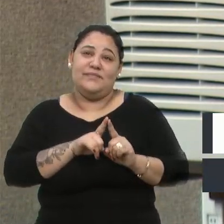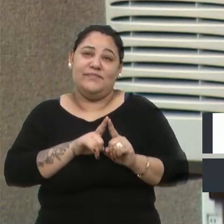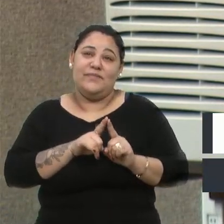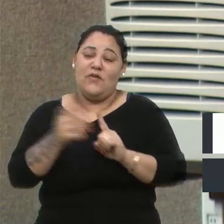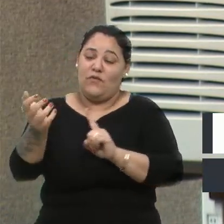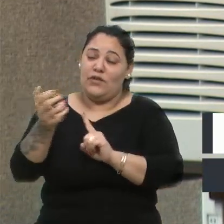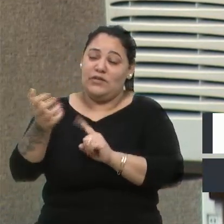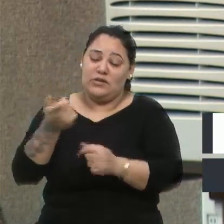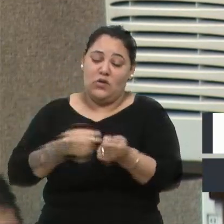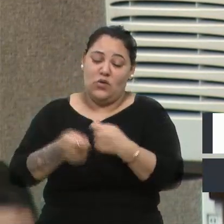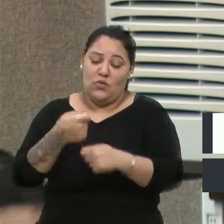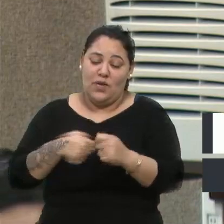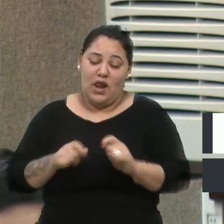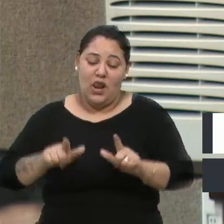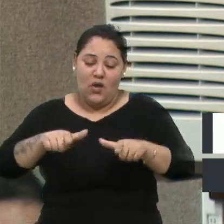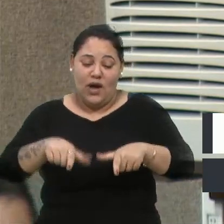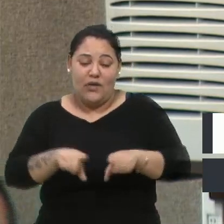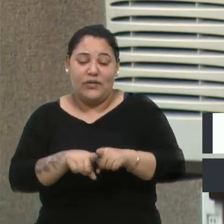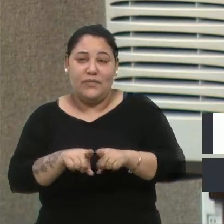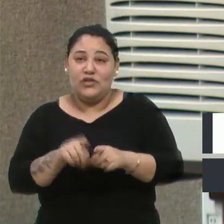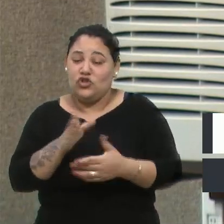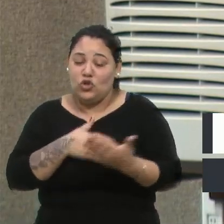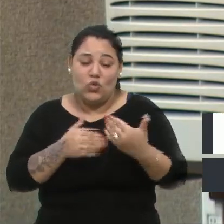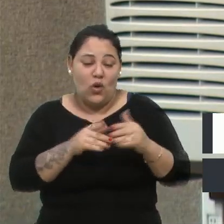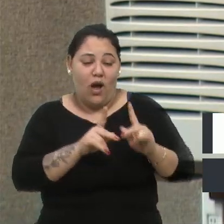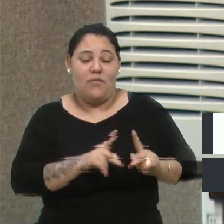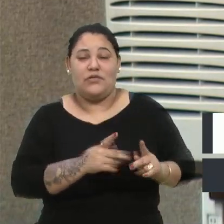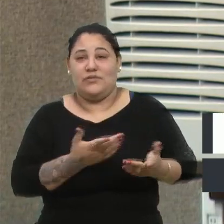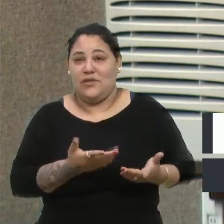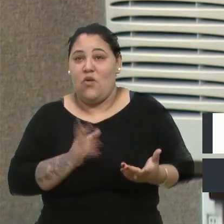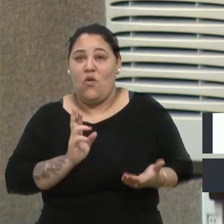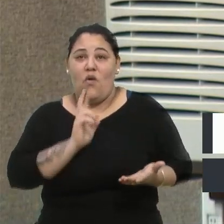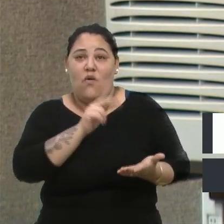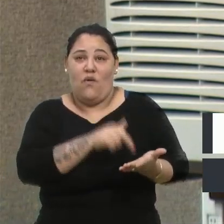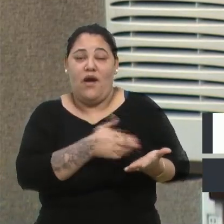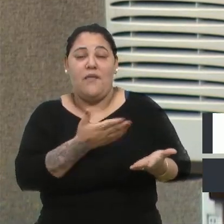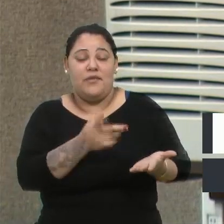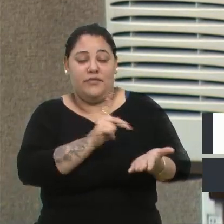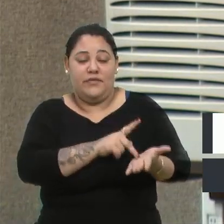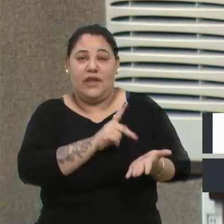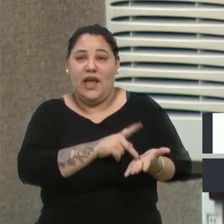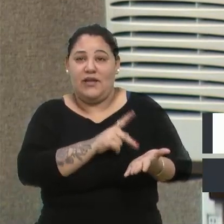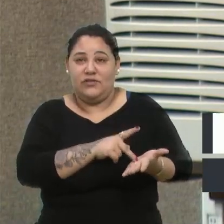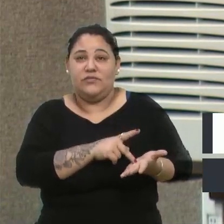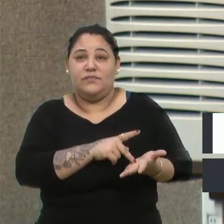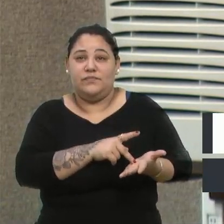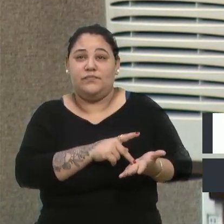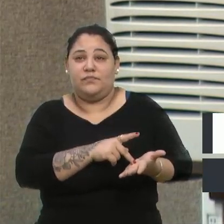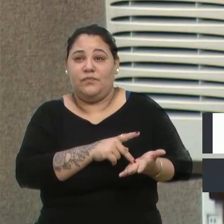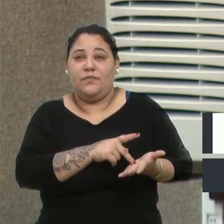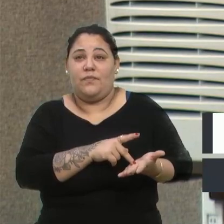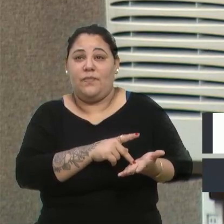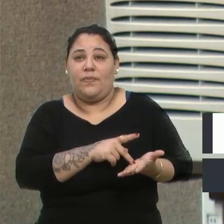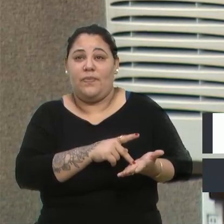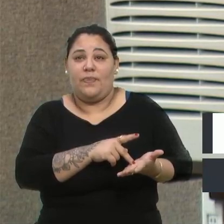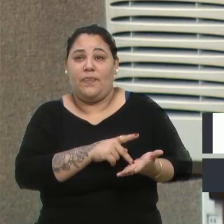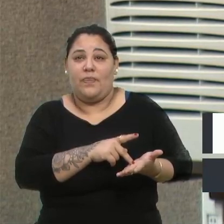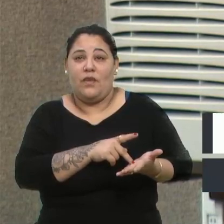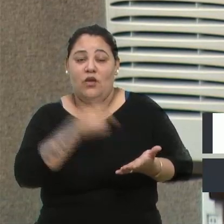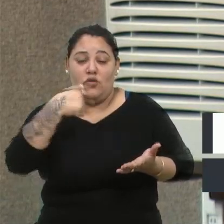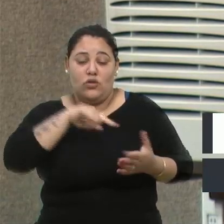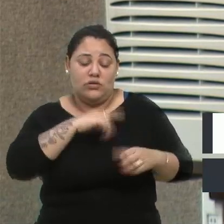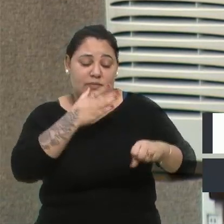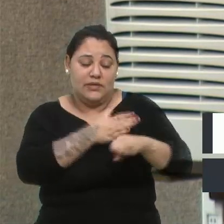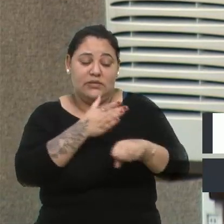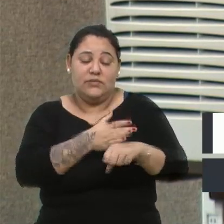a economia local de todos. Então, nós realmente estamos né, envolvidos em